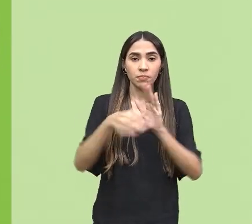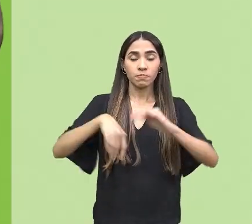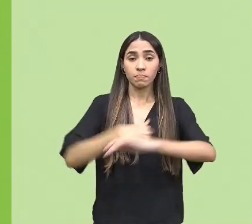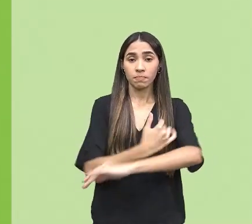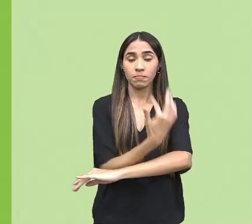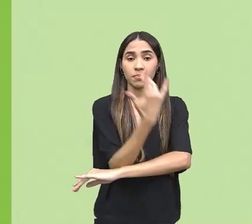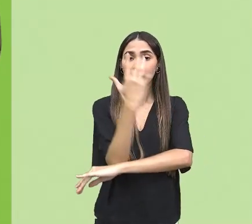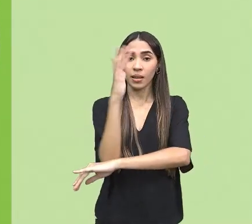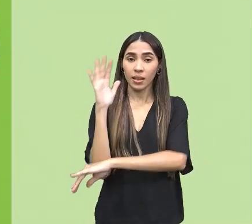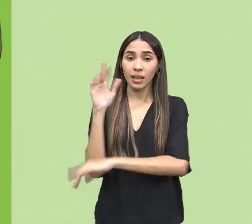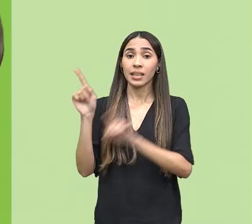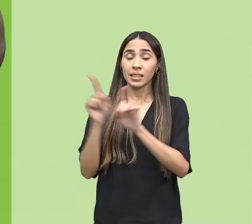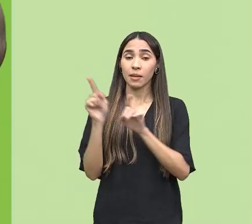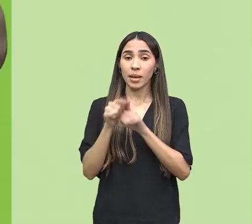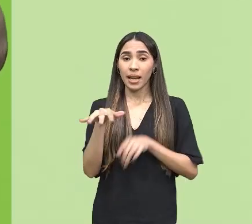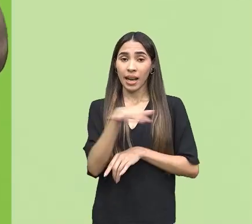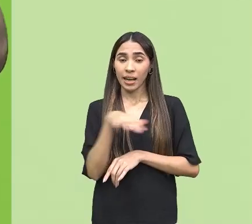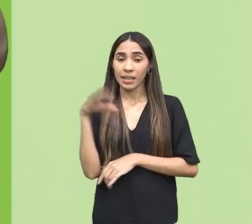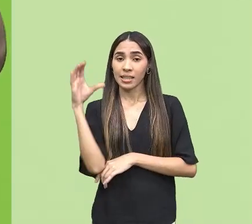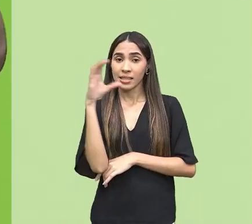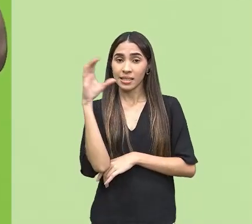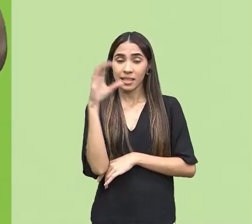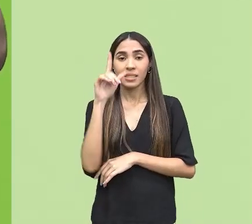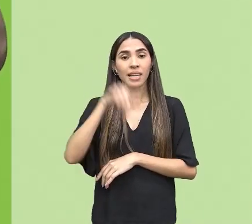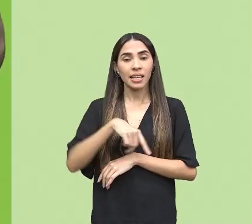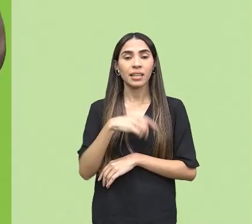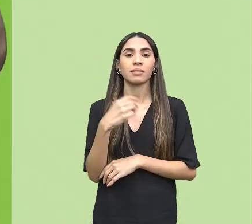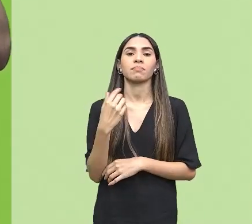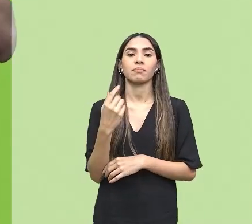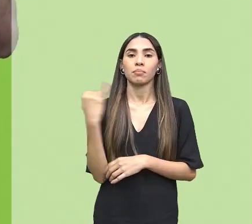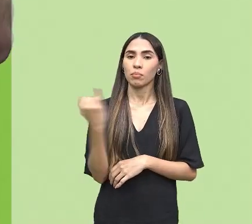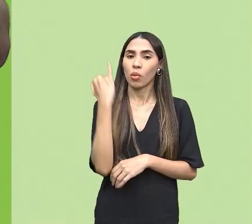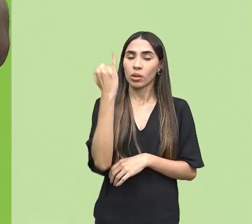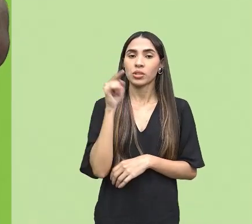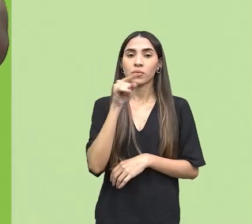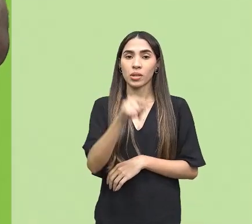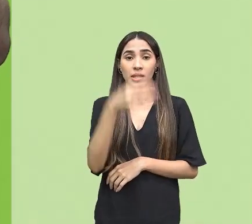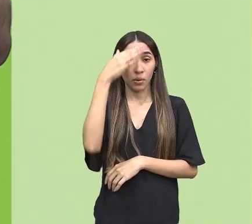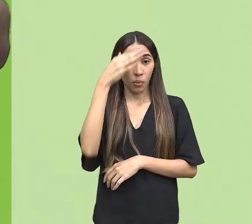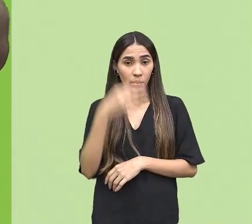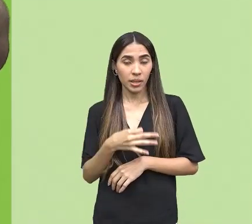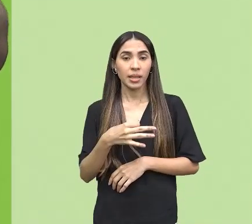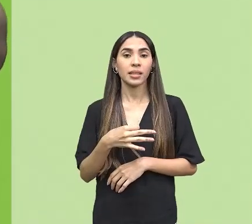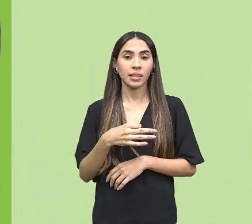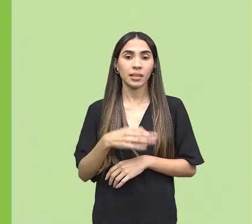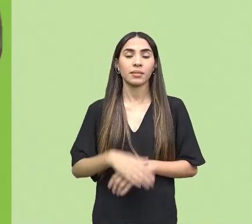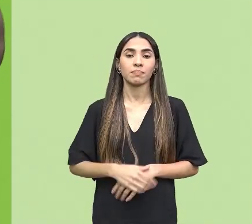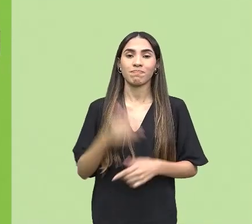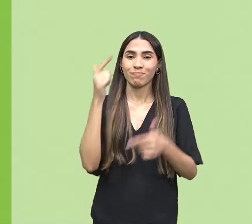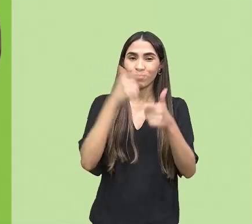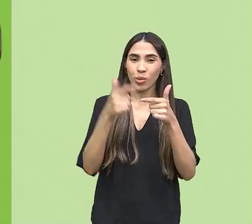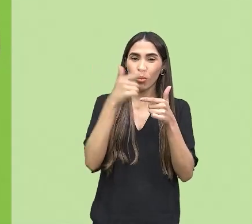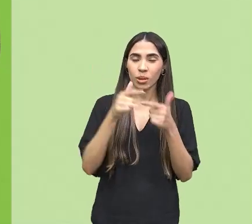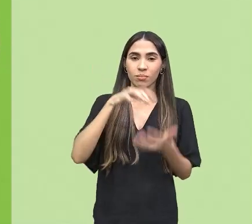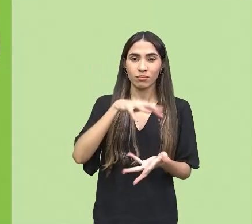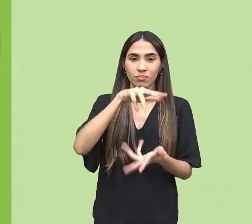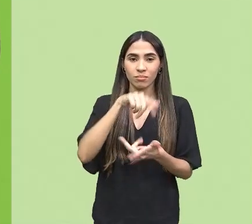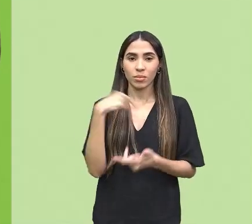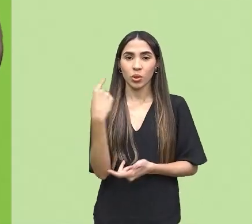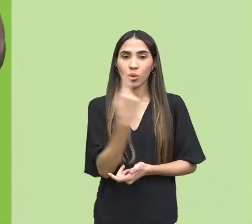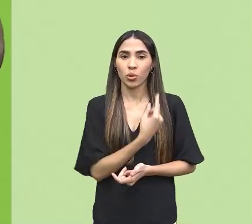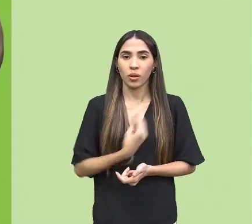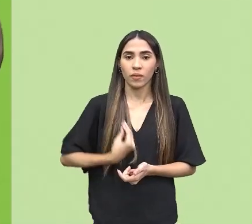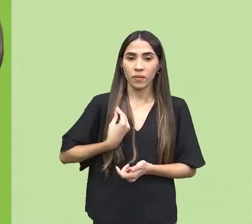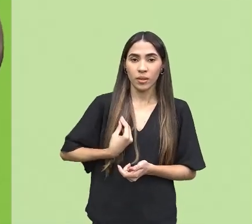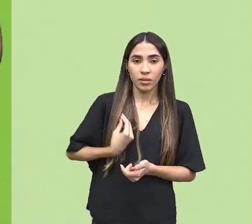ambiente e a partir da ciência também é necessário que você compreenda a dimensão do problema planetário que nós estamos